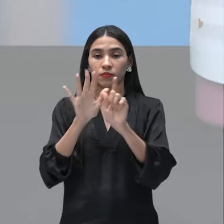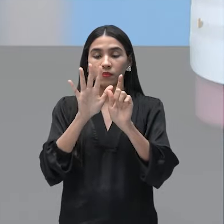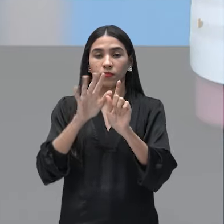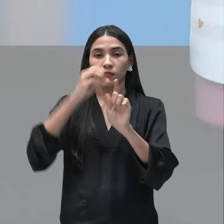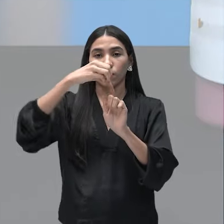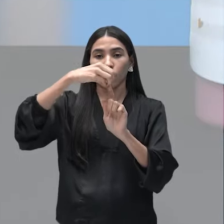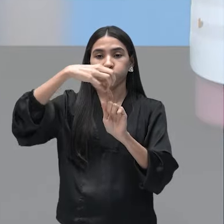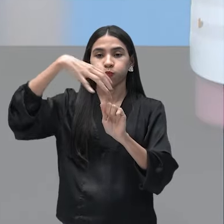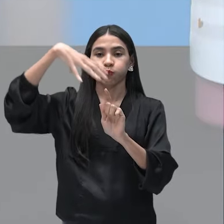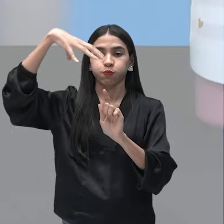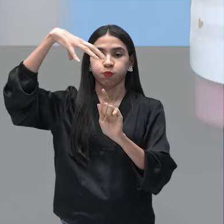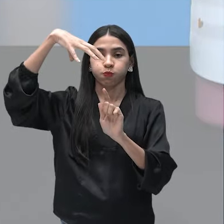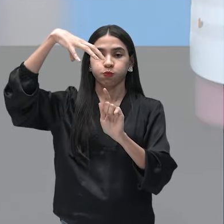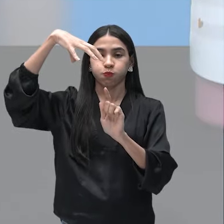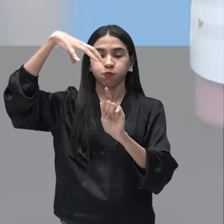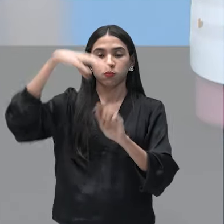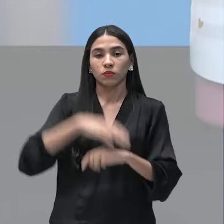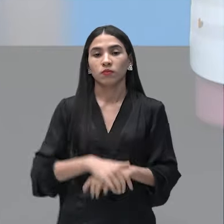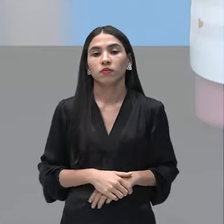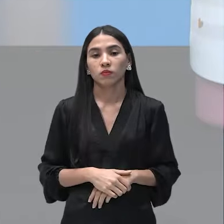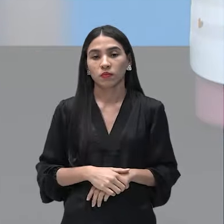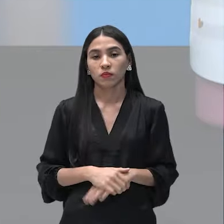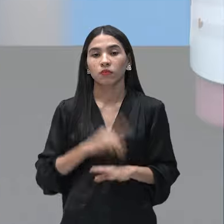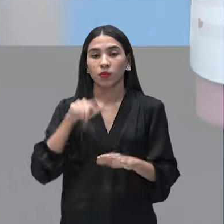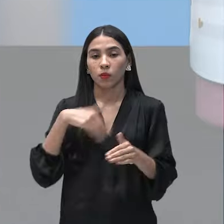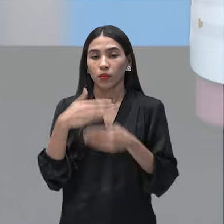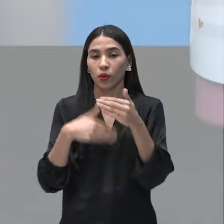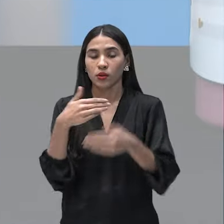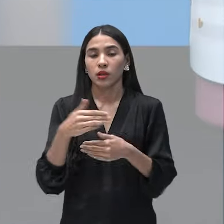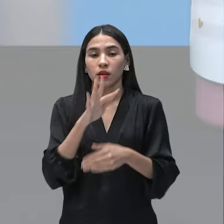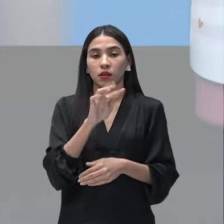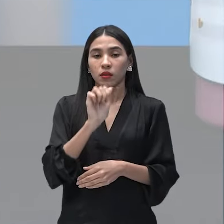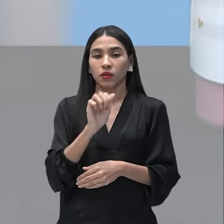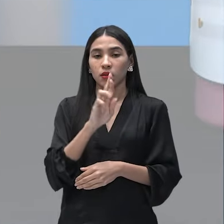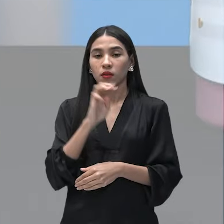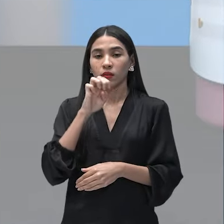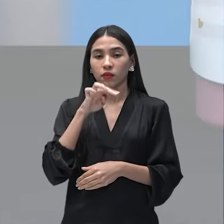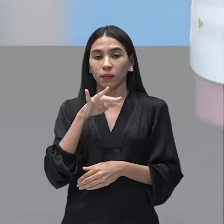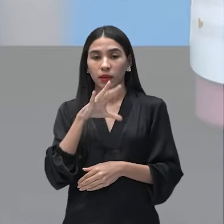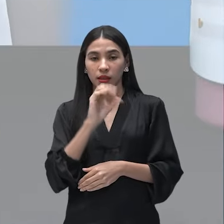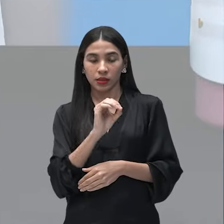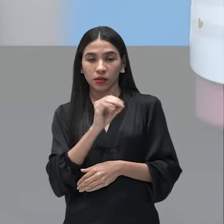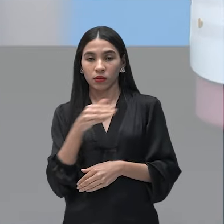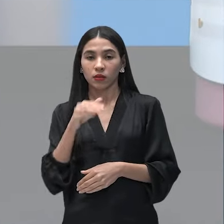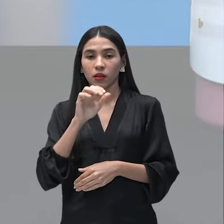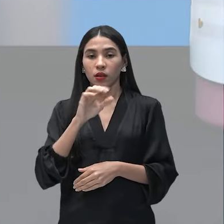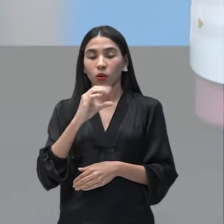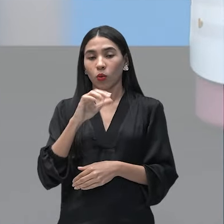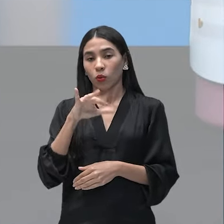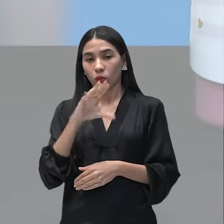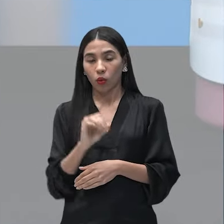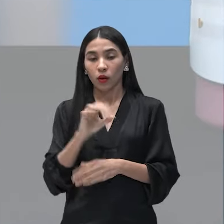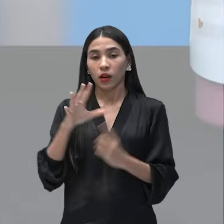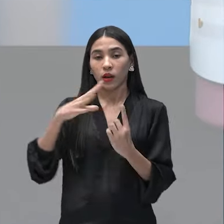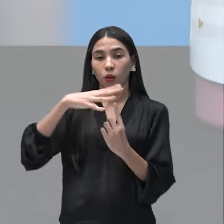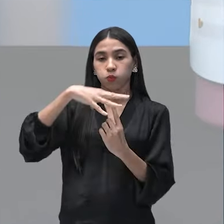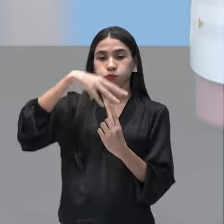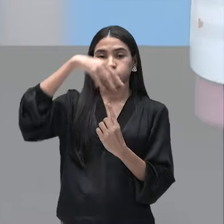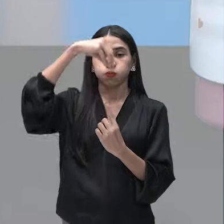cheio, que é o gás carbônico. Então, esse processo de fermentação alcoólica acontece no caso da respiração